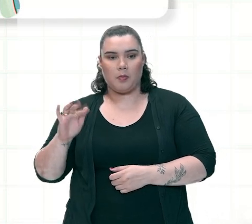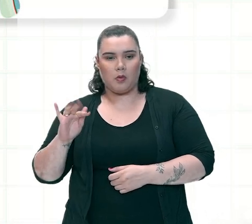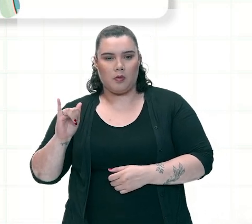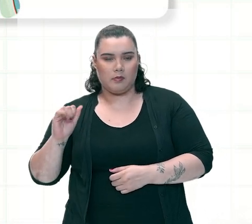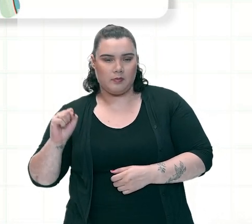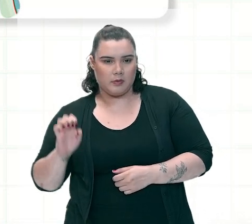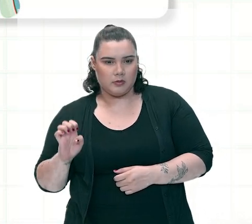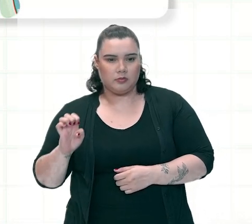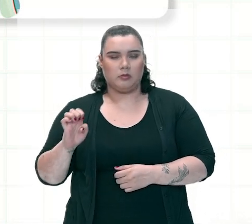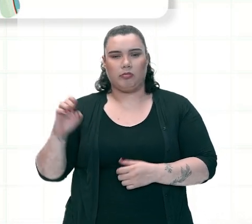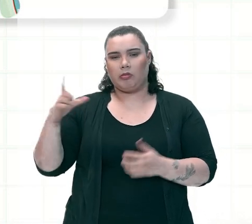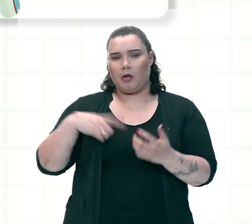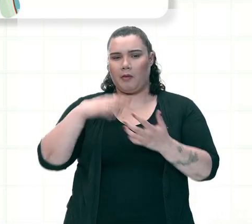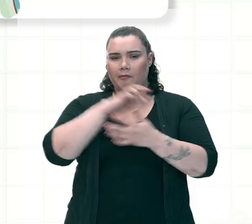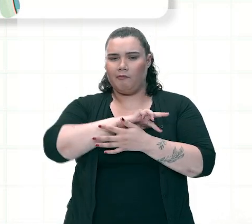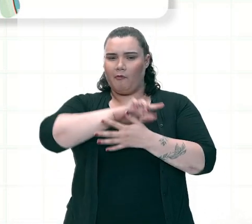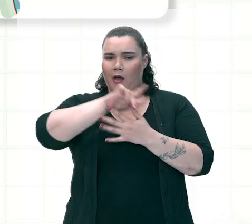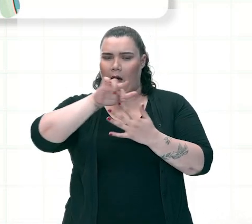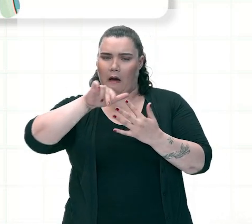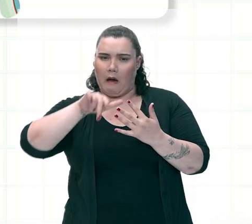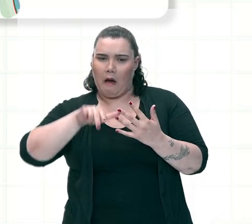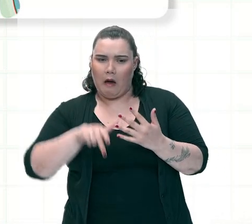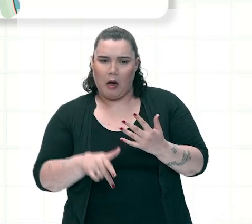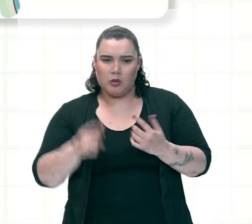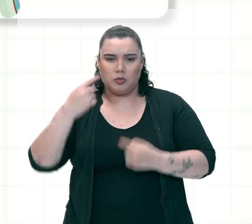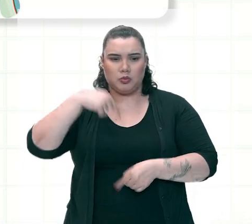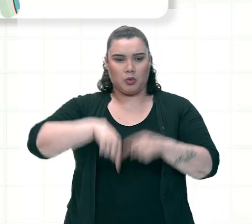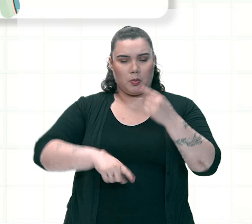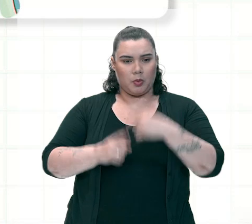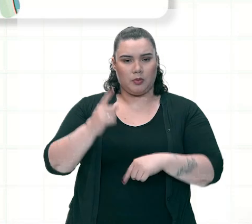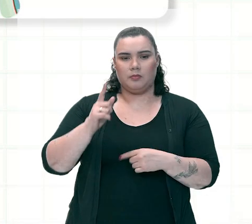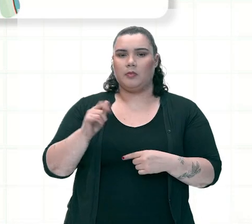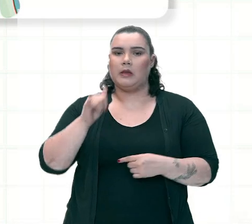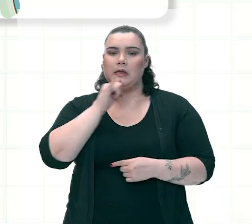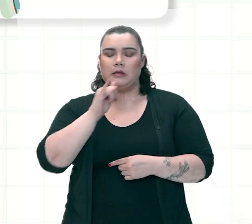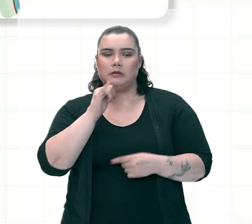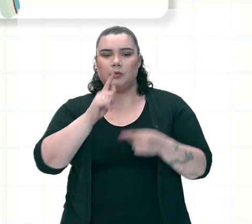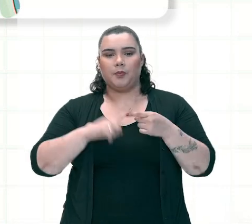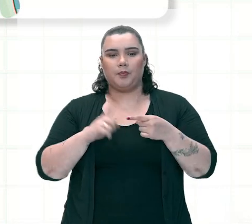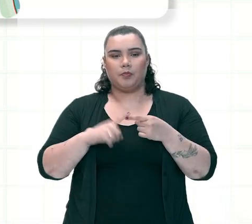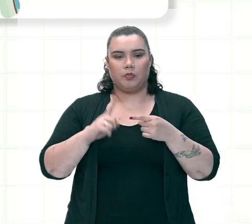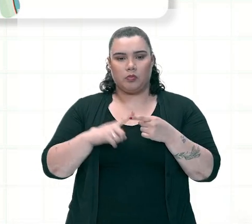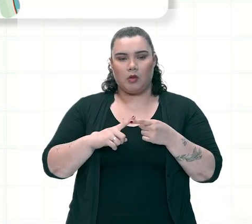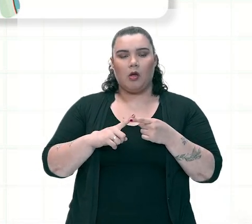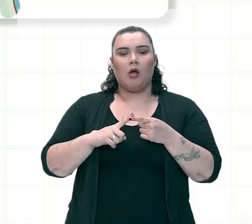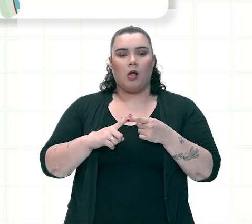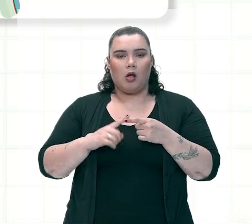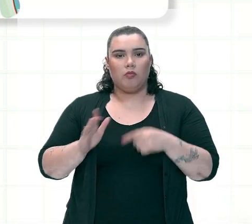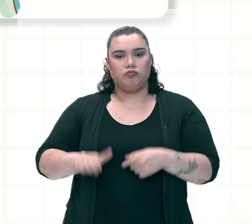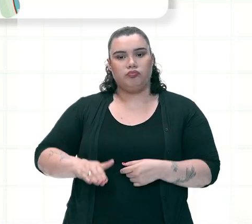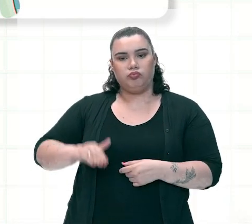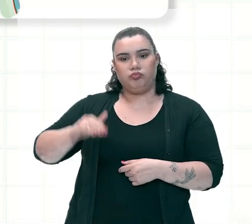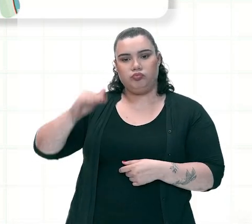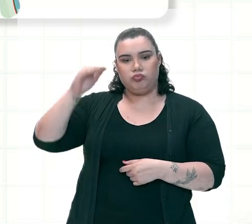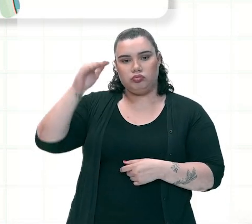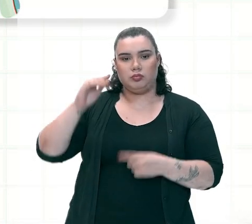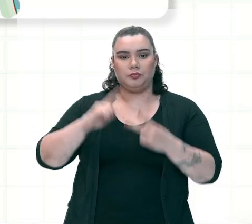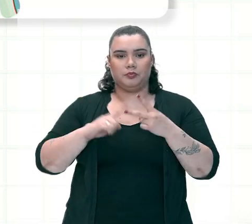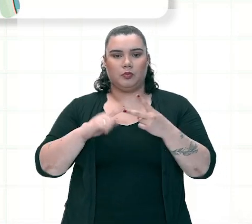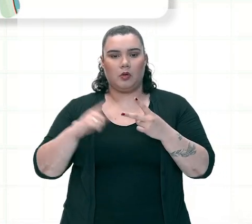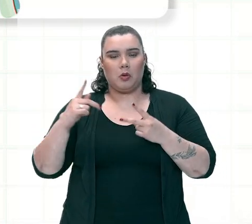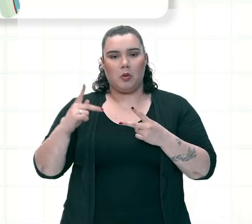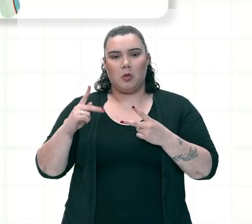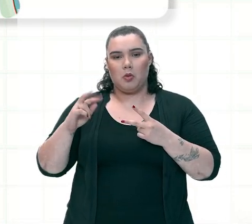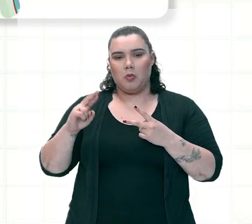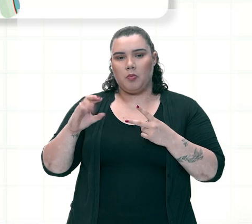hipófise, ela produz diferentes hormônios, como o hormônio do crescimento, a prolactina, o